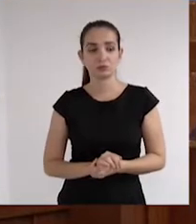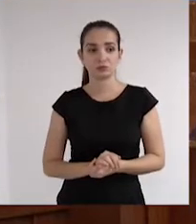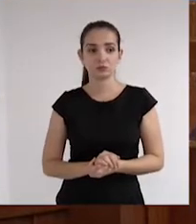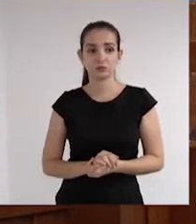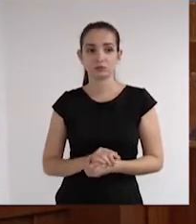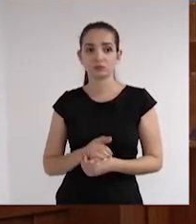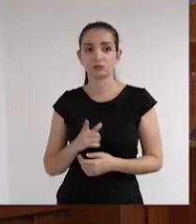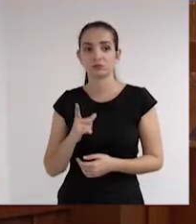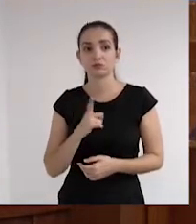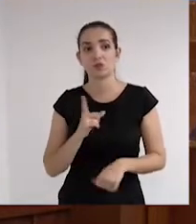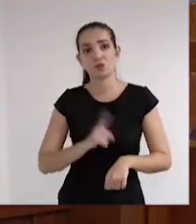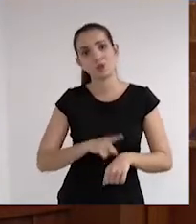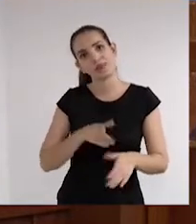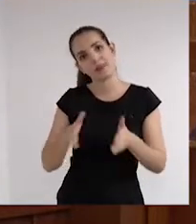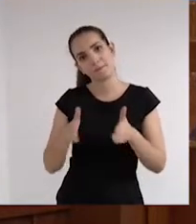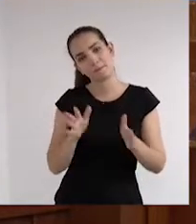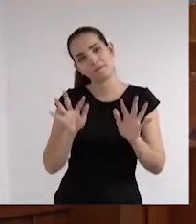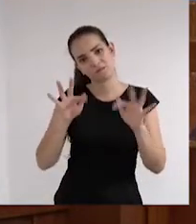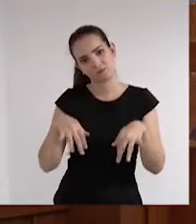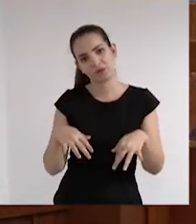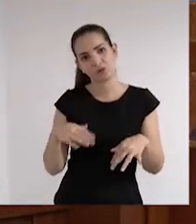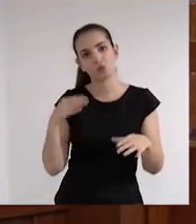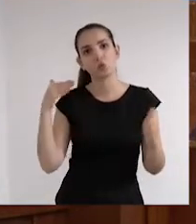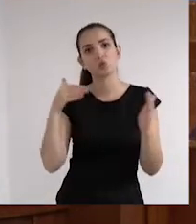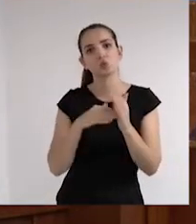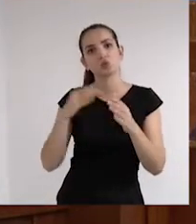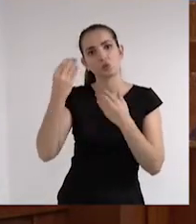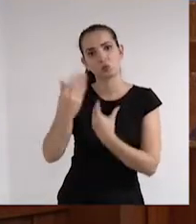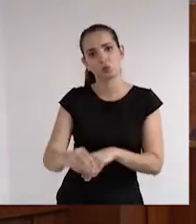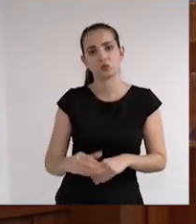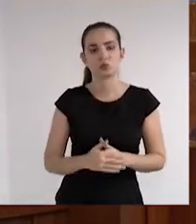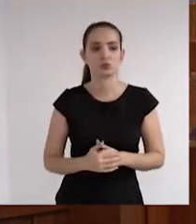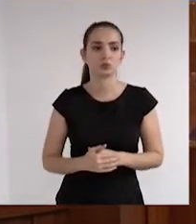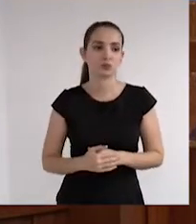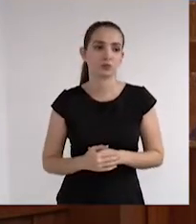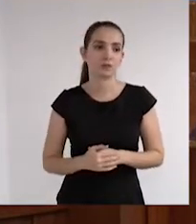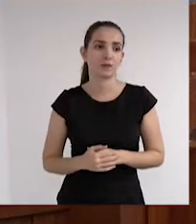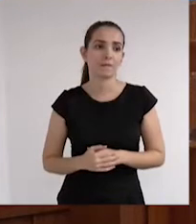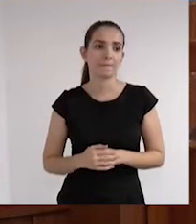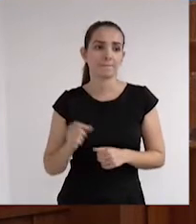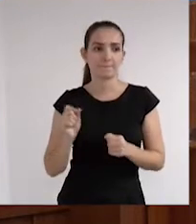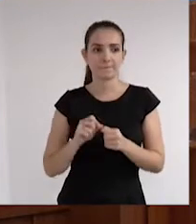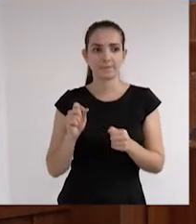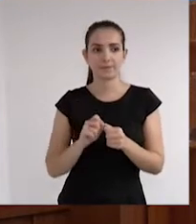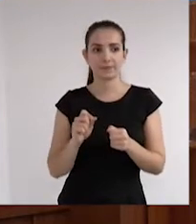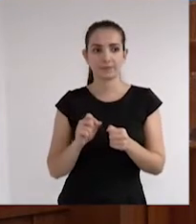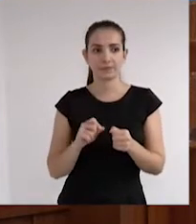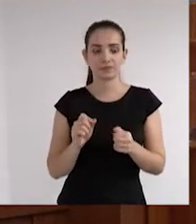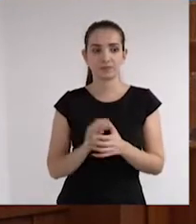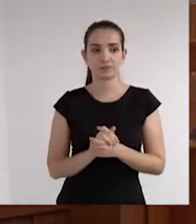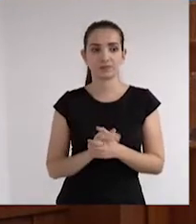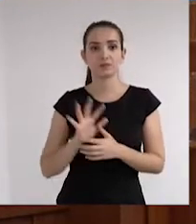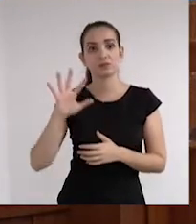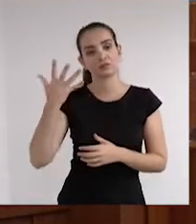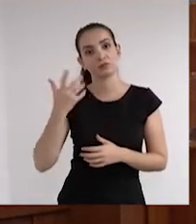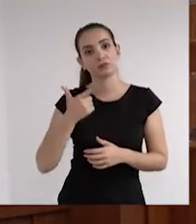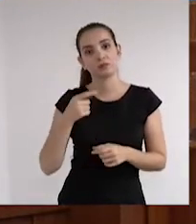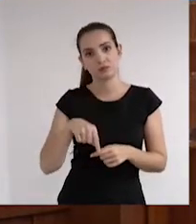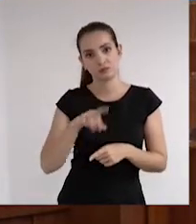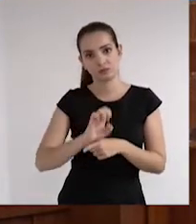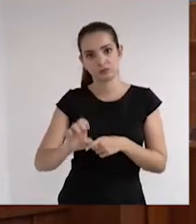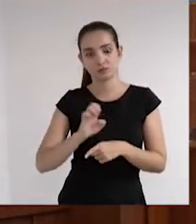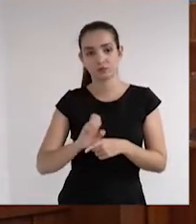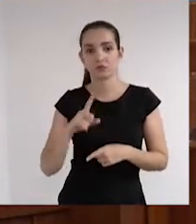do vencimento do prazo legal do último concurso que foi feito, realizado no